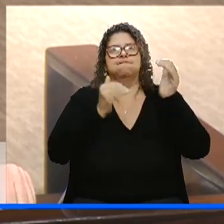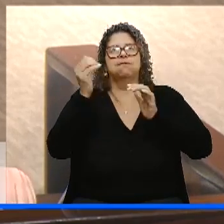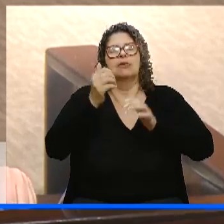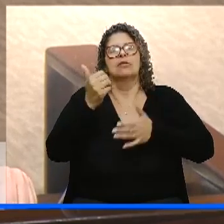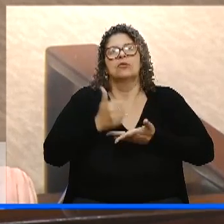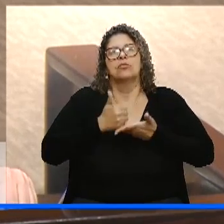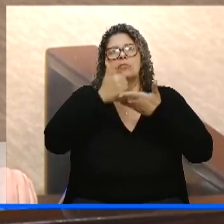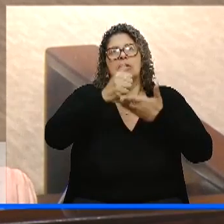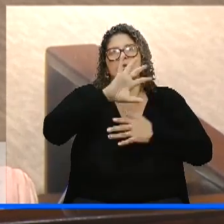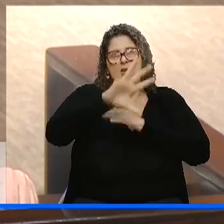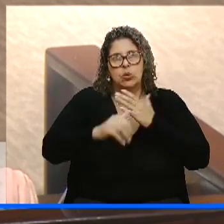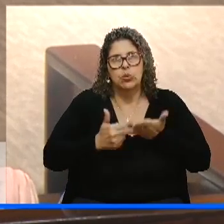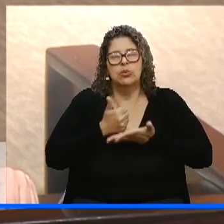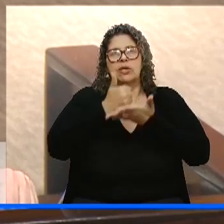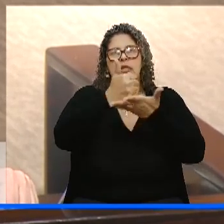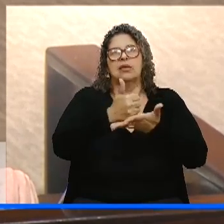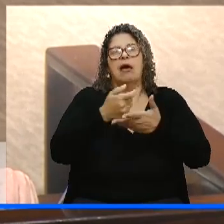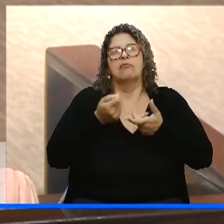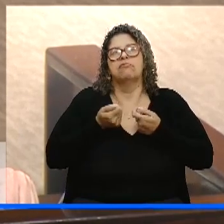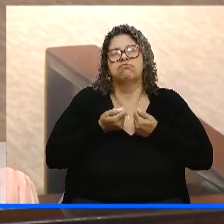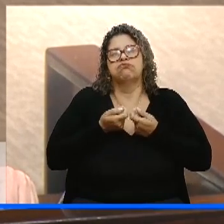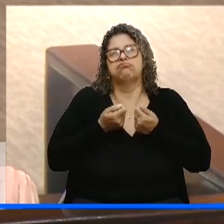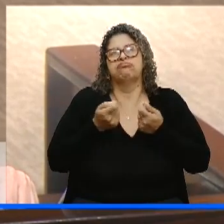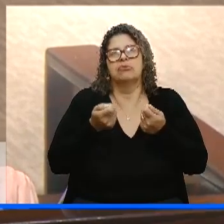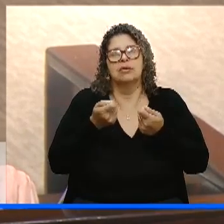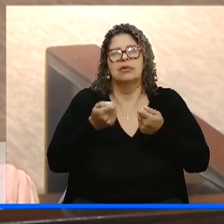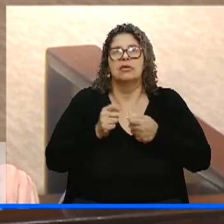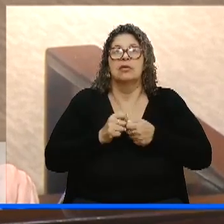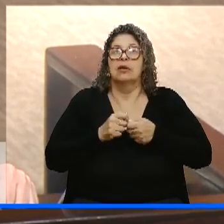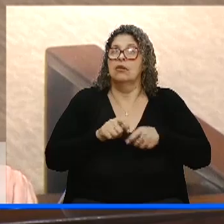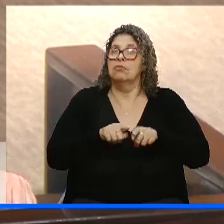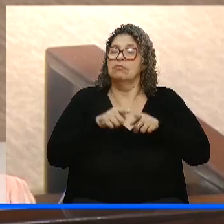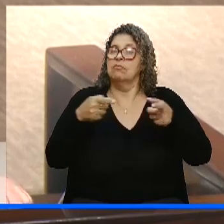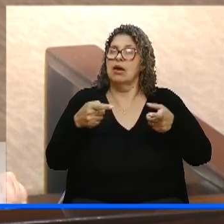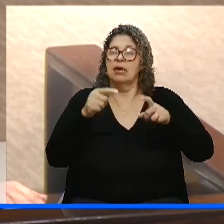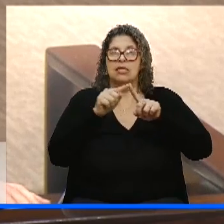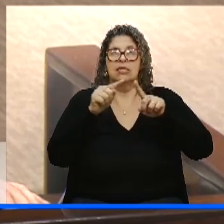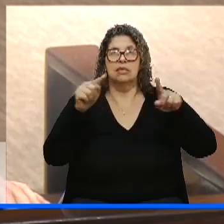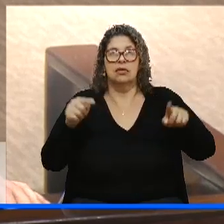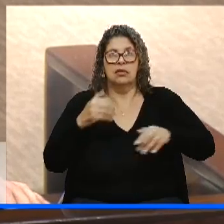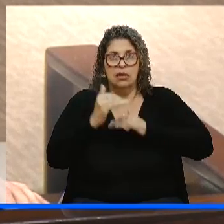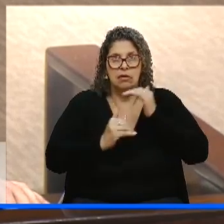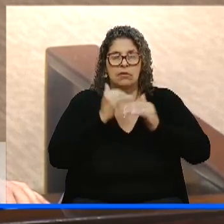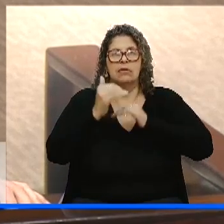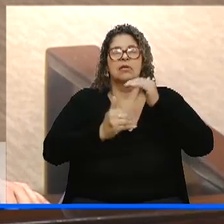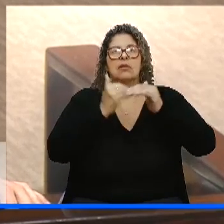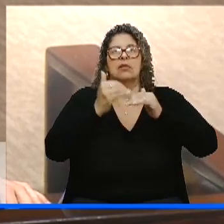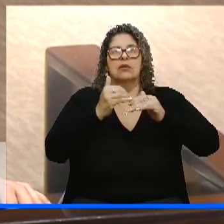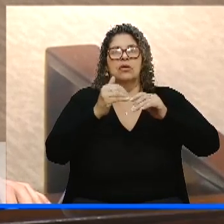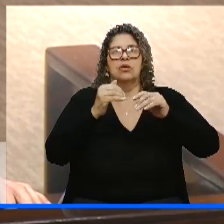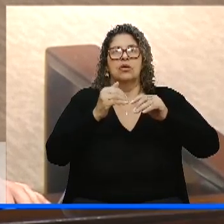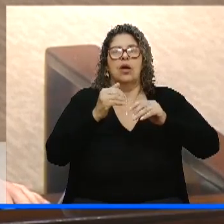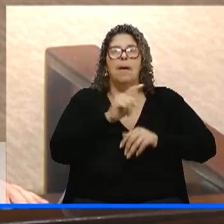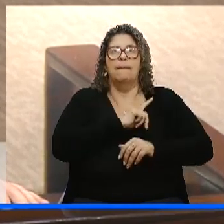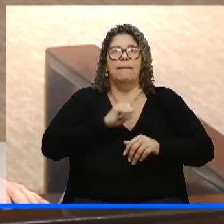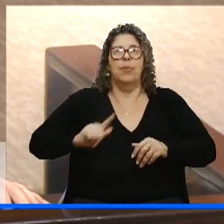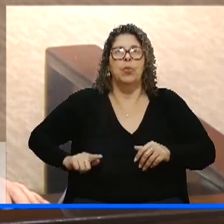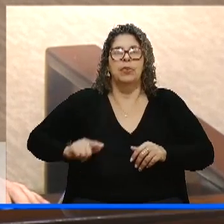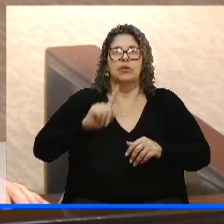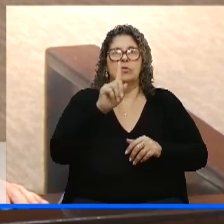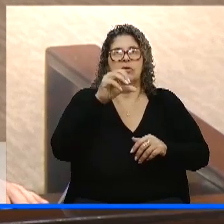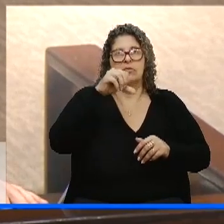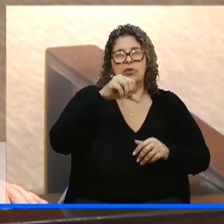sustentável do ponto de vista econômico financeiro tome-se o caso das carreiras do setor público a constituição de 1988